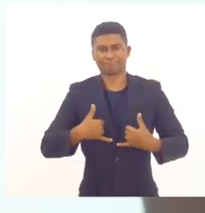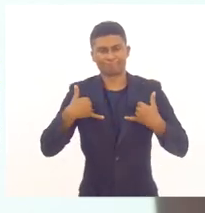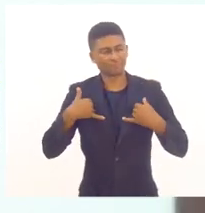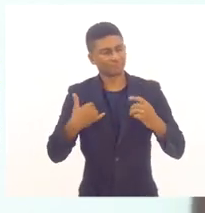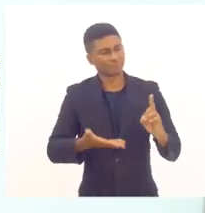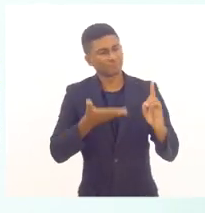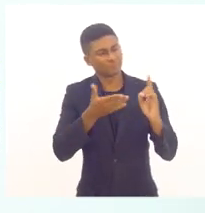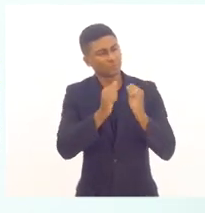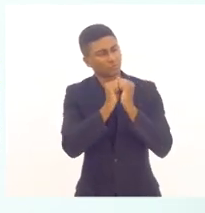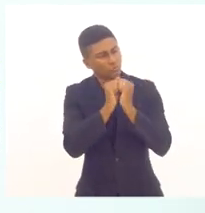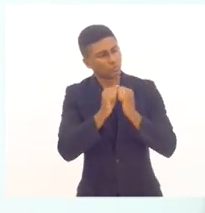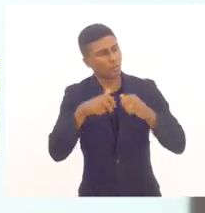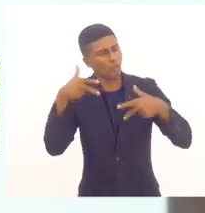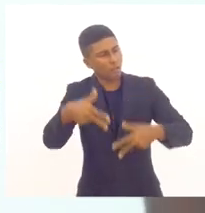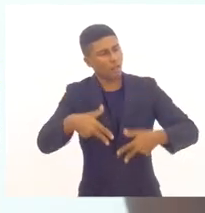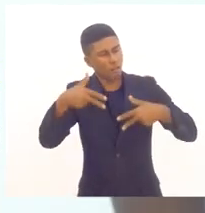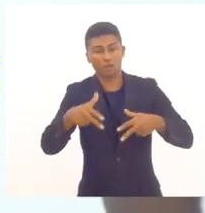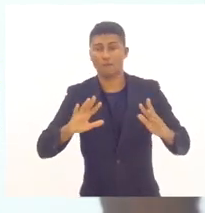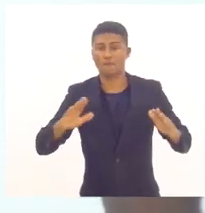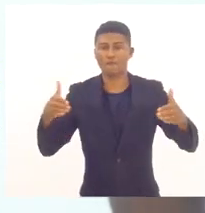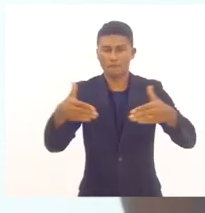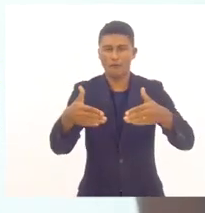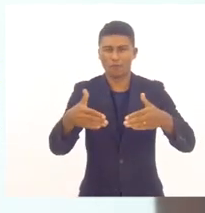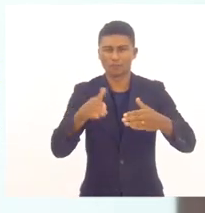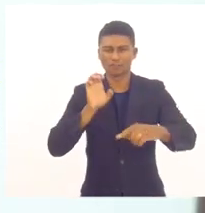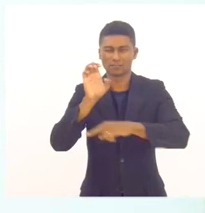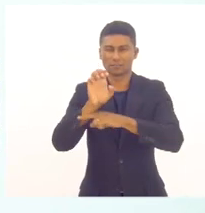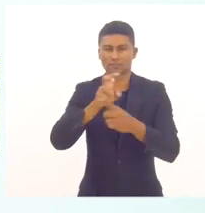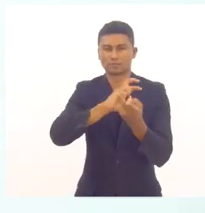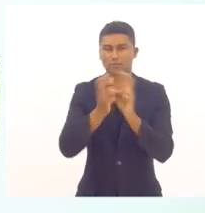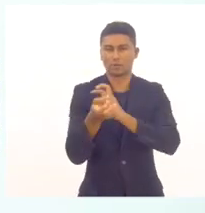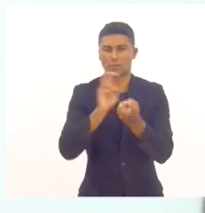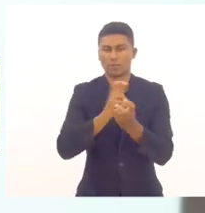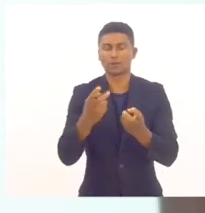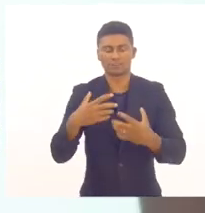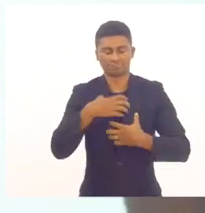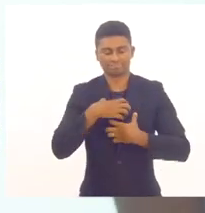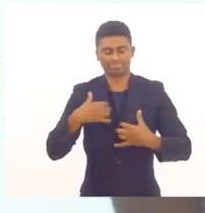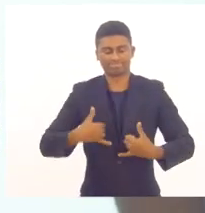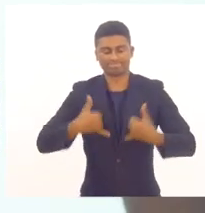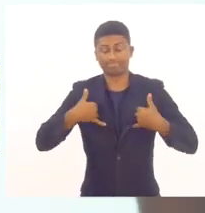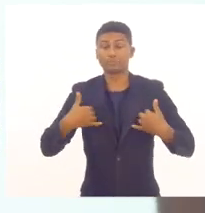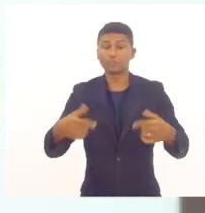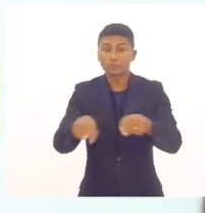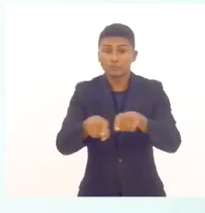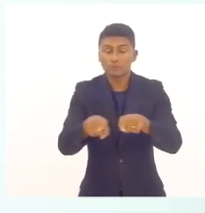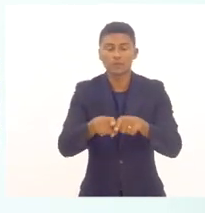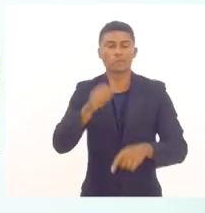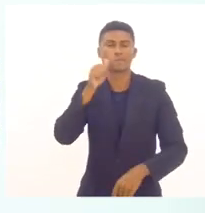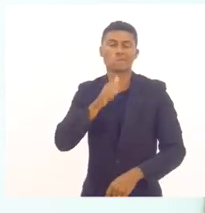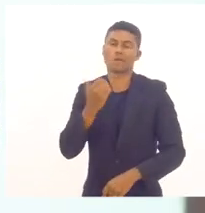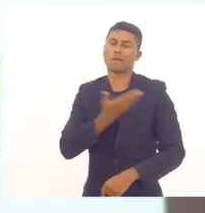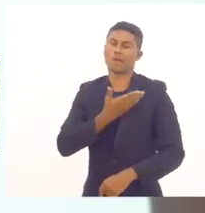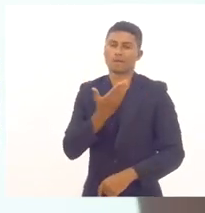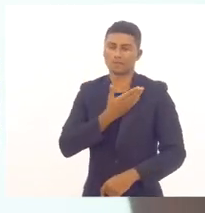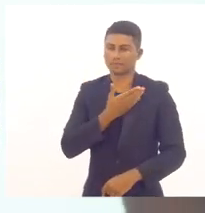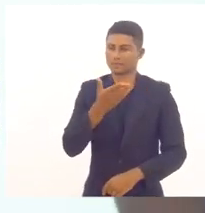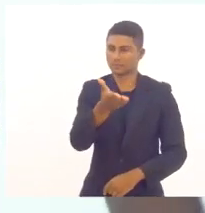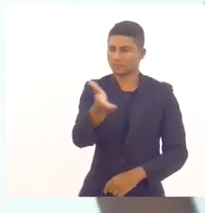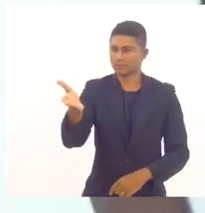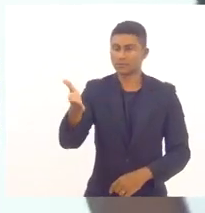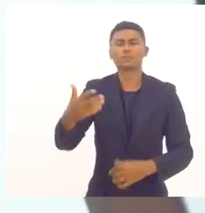seu lado no Fórum Estadual de Capoeira. Mas é uma honra também militar ao lado das minhas